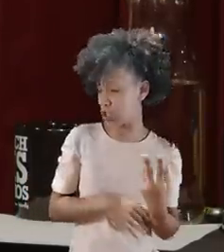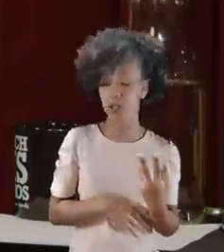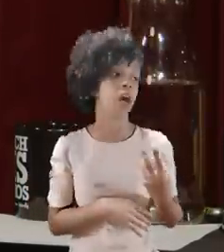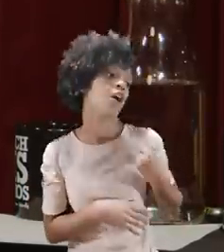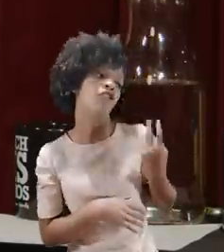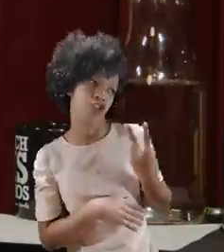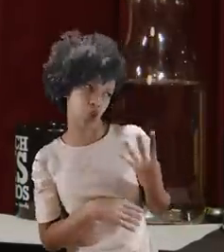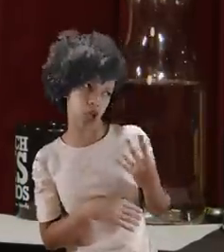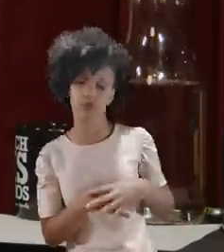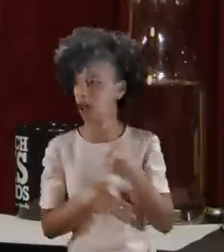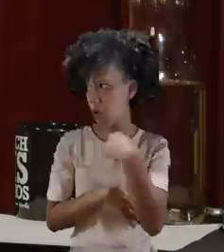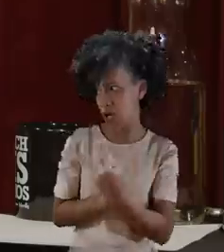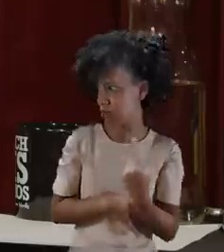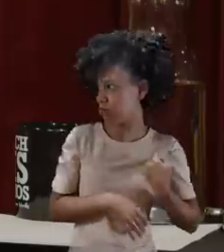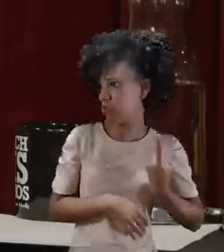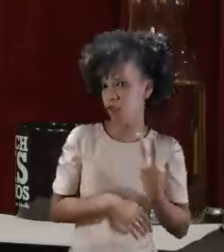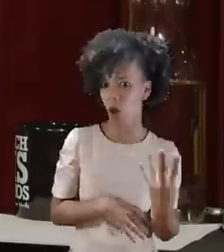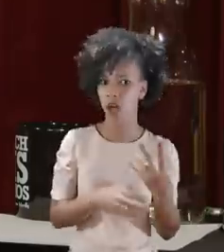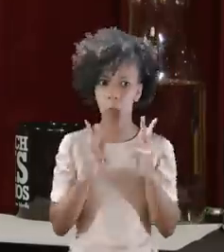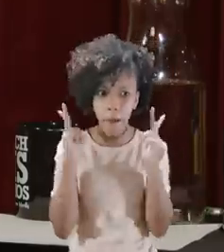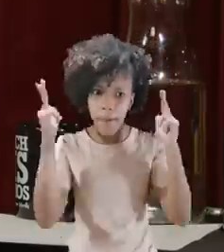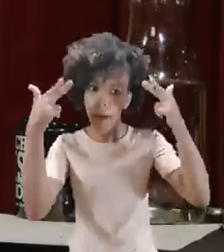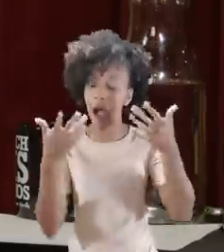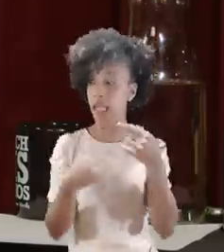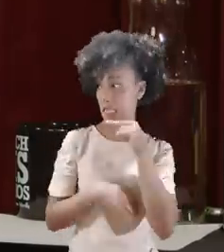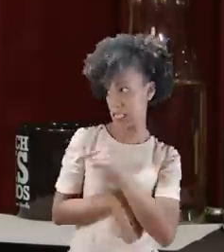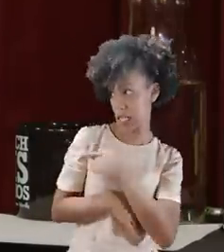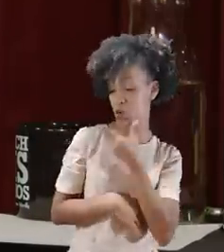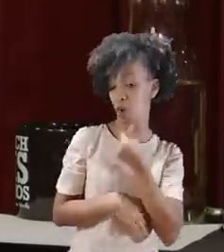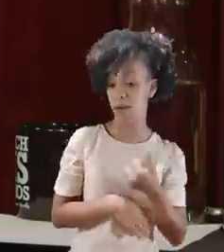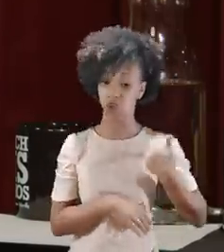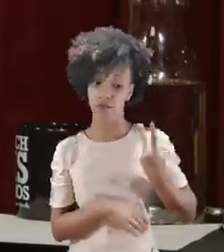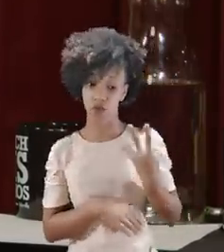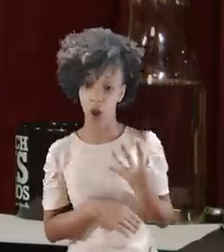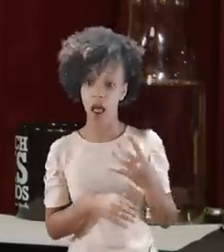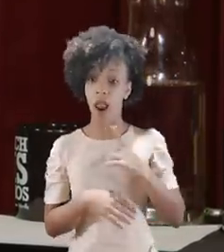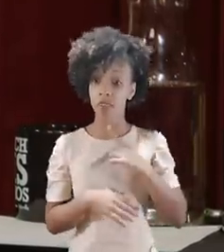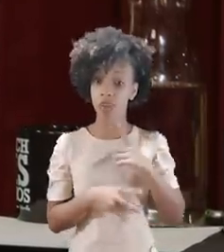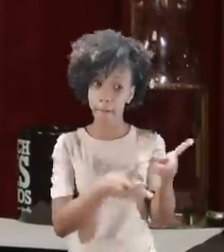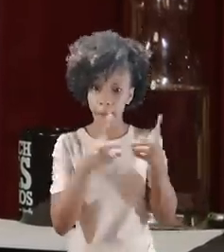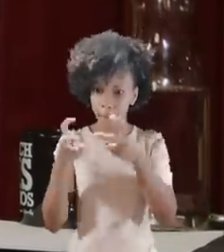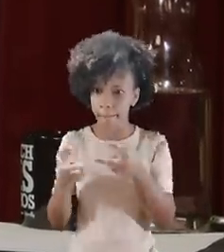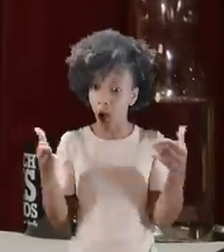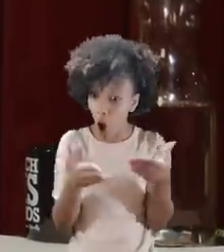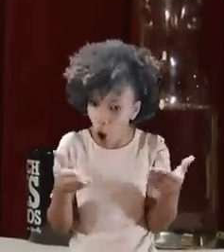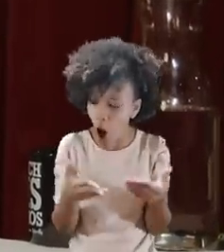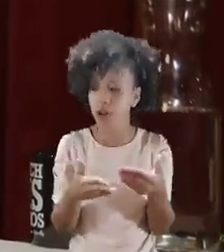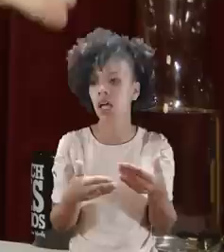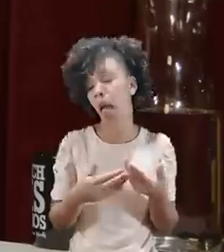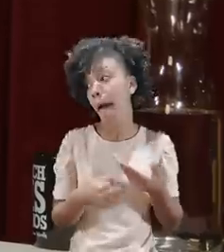23 né na escola por 24 uma cara de 24 anos tá cortando o cabelo e aí esse cara de 4 anos ele tem uma percepção da geração de hoje